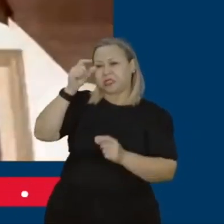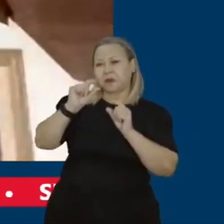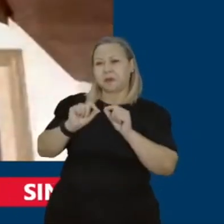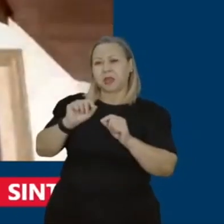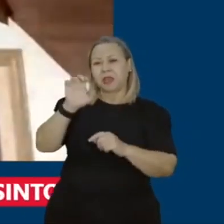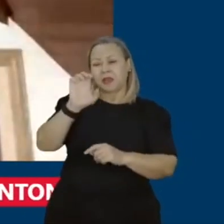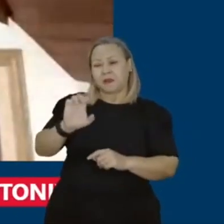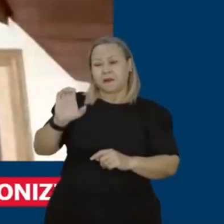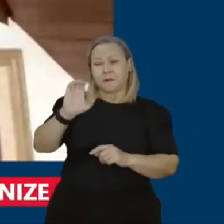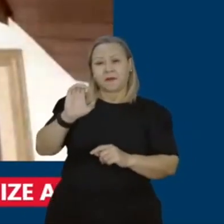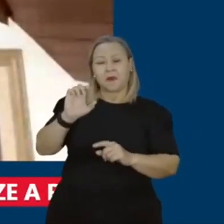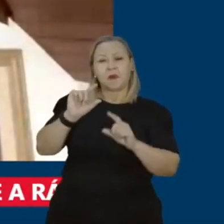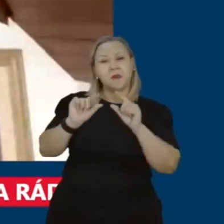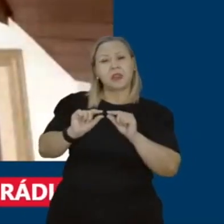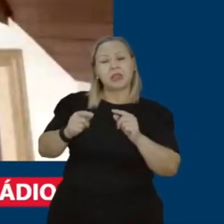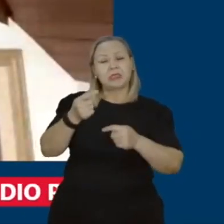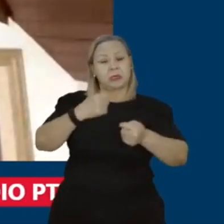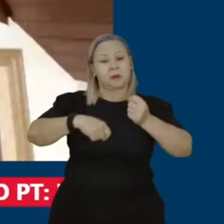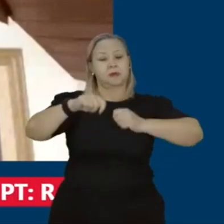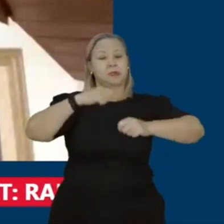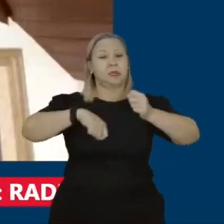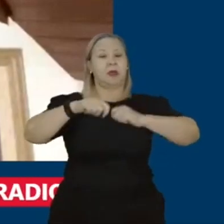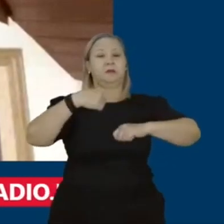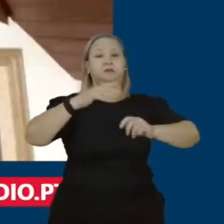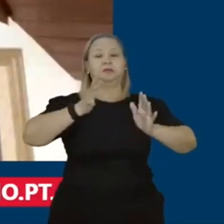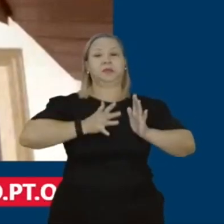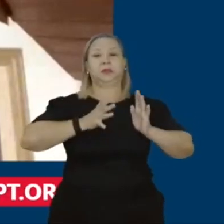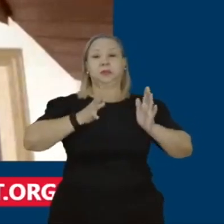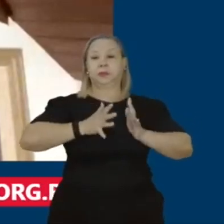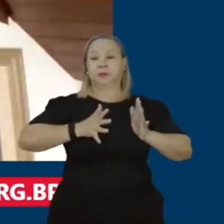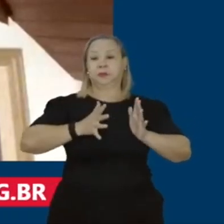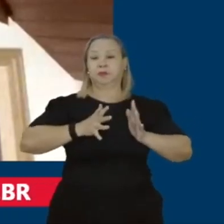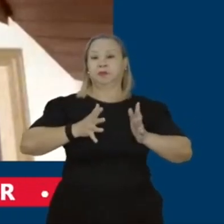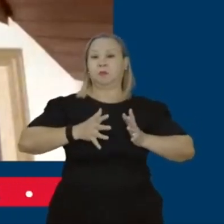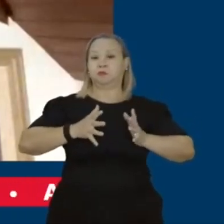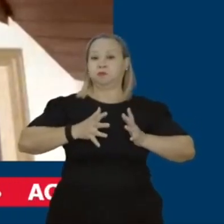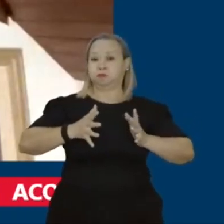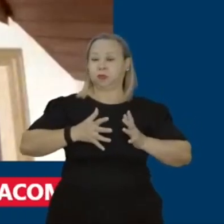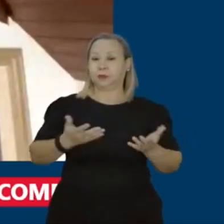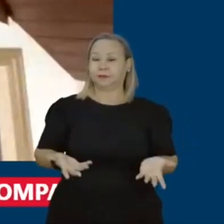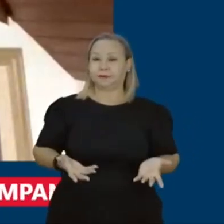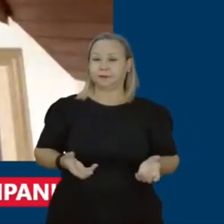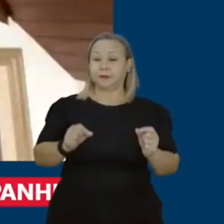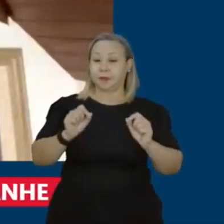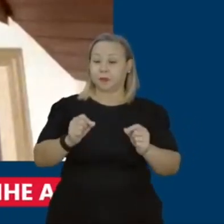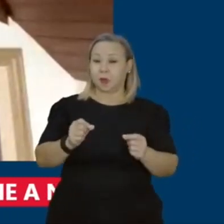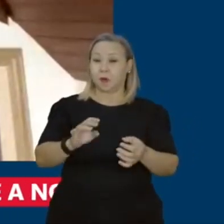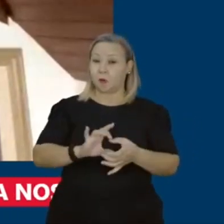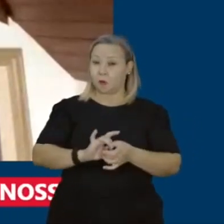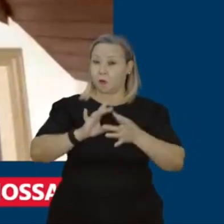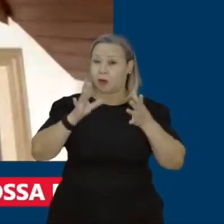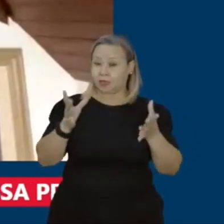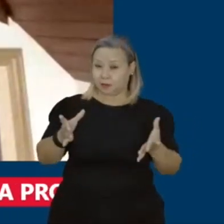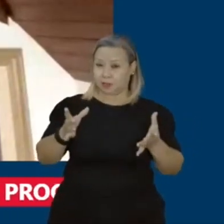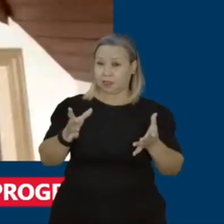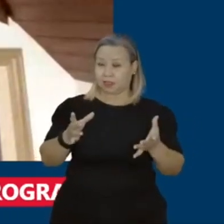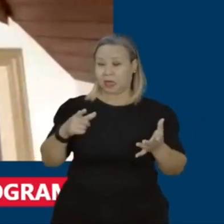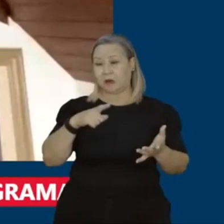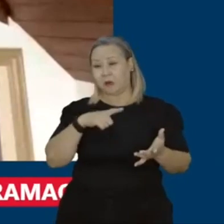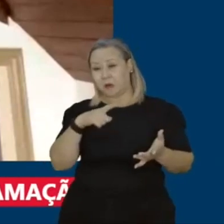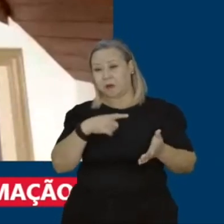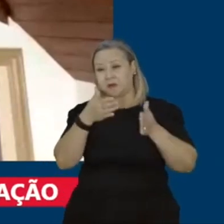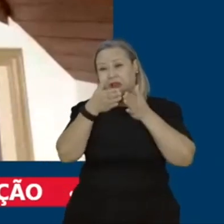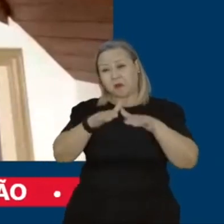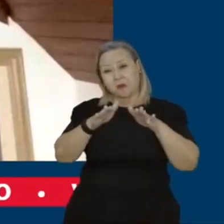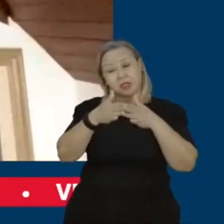grandes negociatas. Porque é evidente que esta concessão deve ter